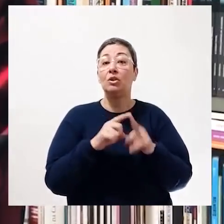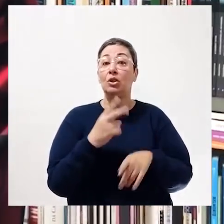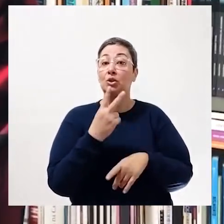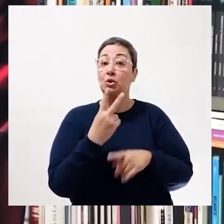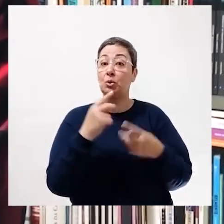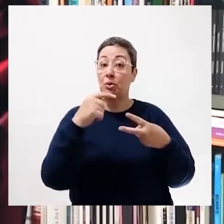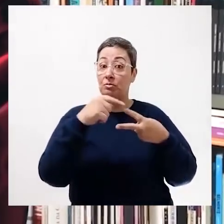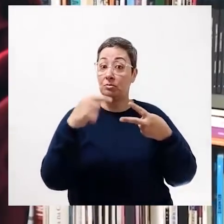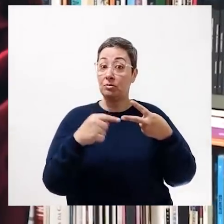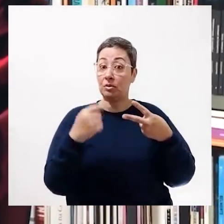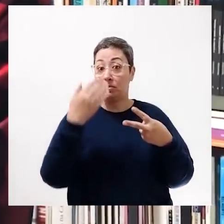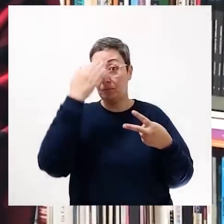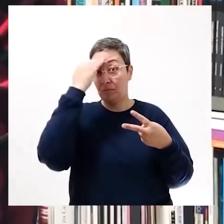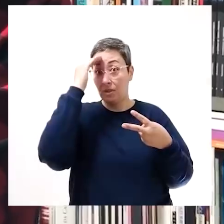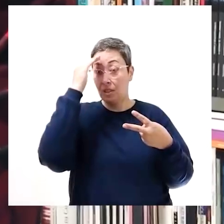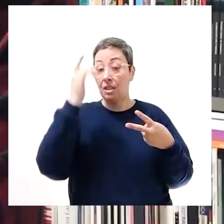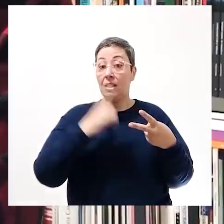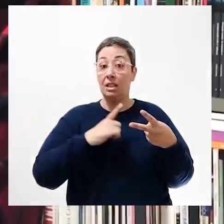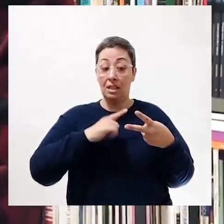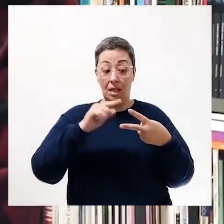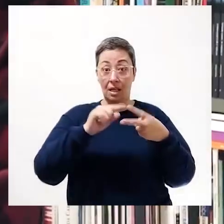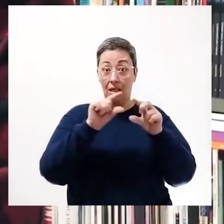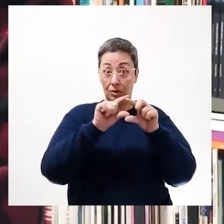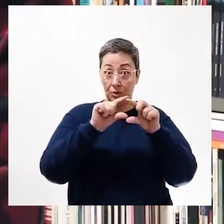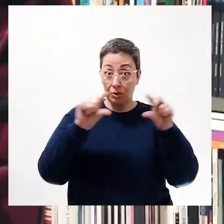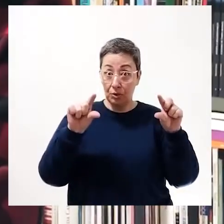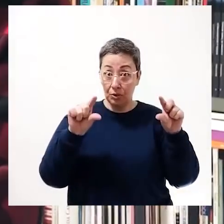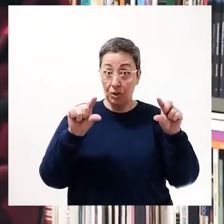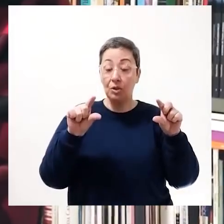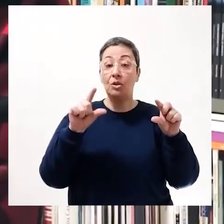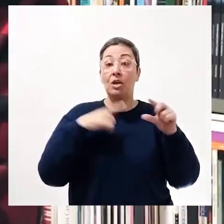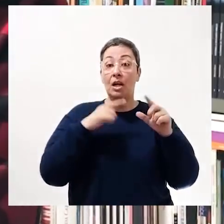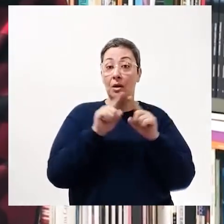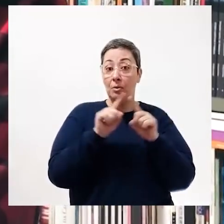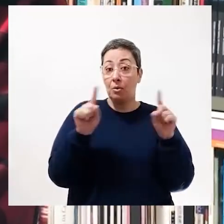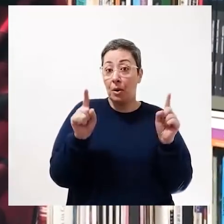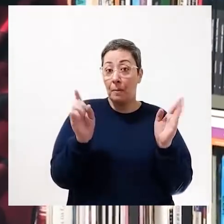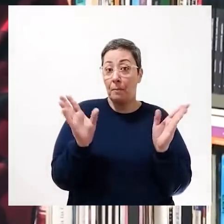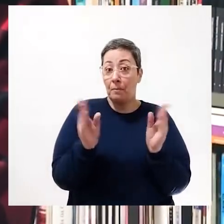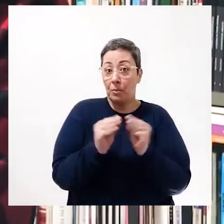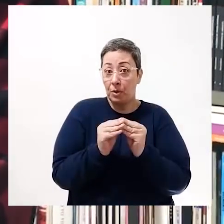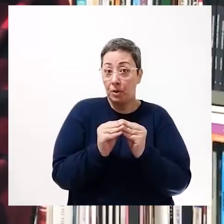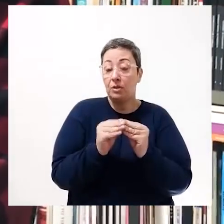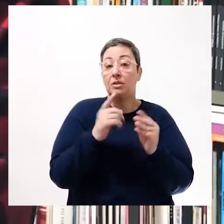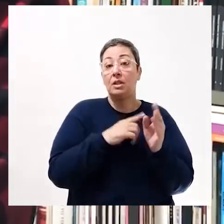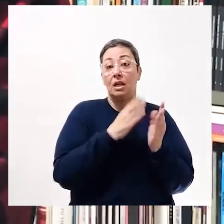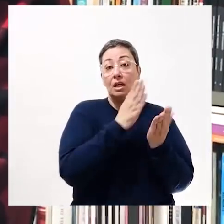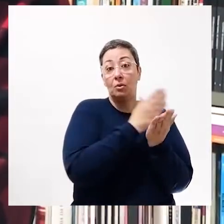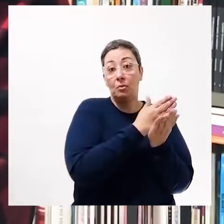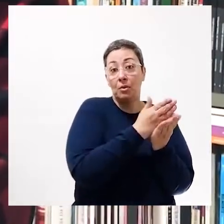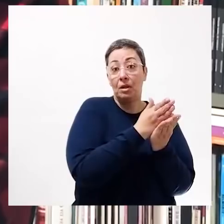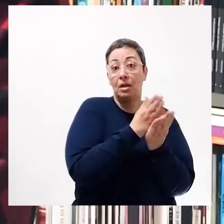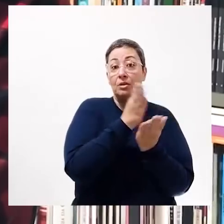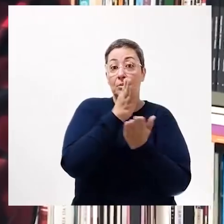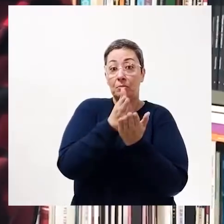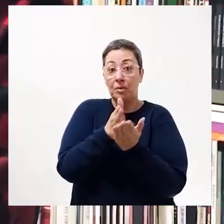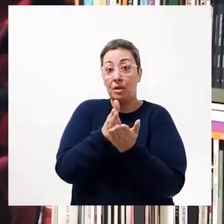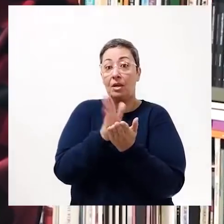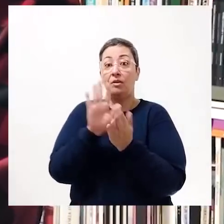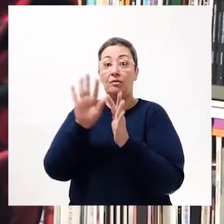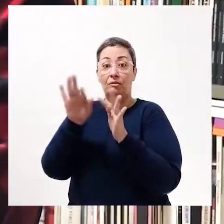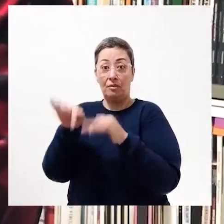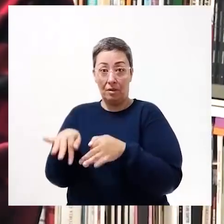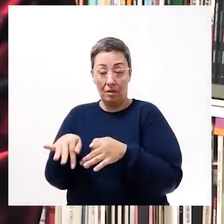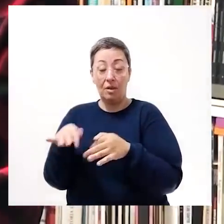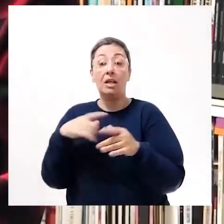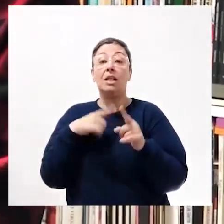pra gente entender. Existe a tirinha, né? Que é esse quadrinho aqui, que a história tem começo, meio e fim. Esse é uma